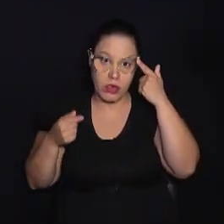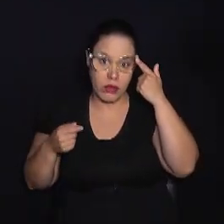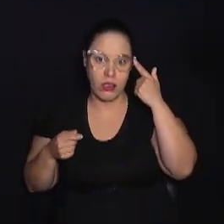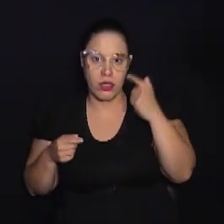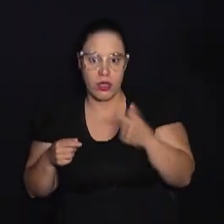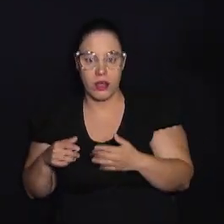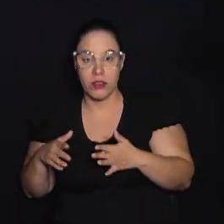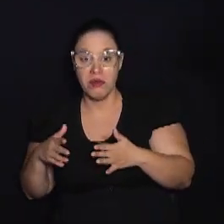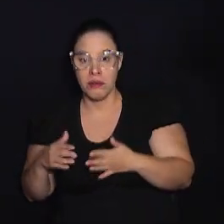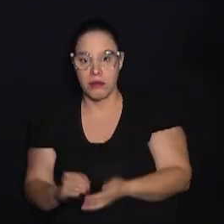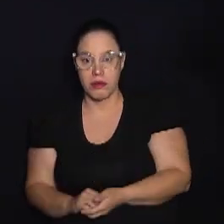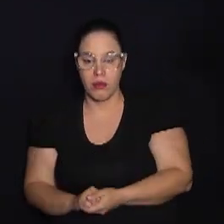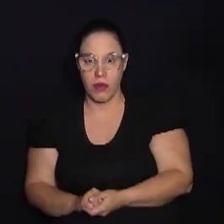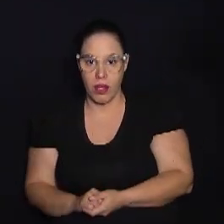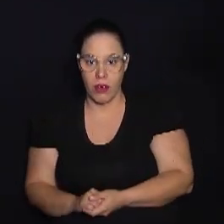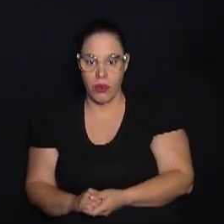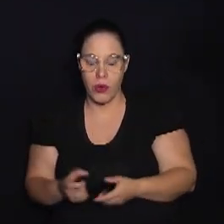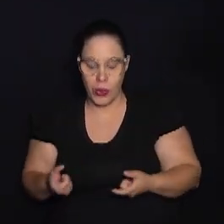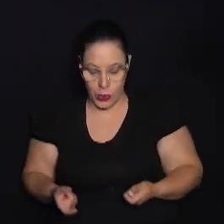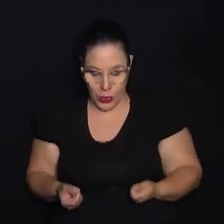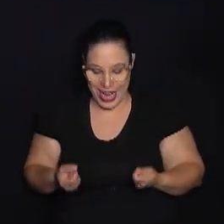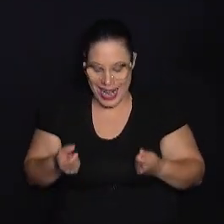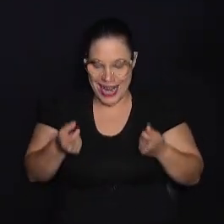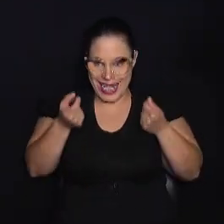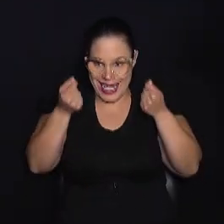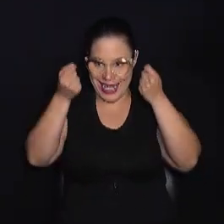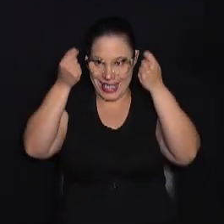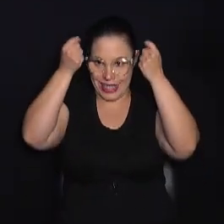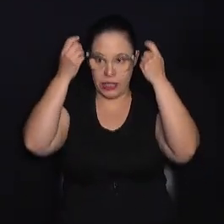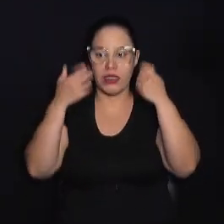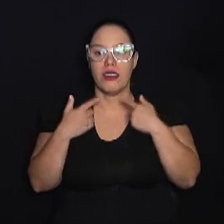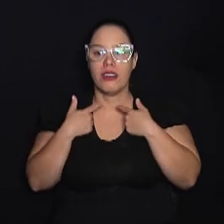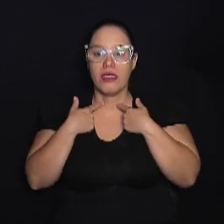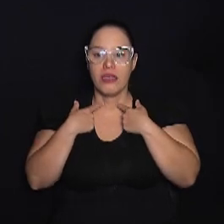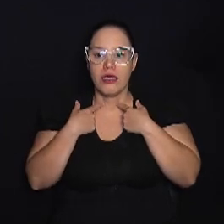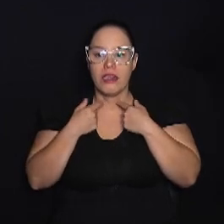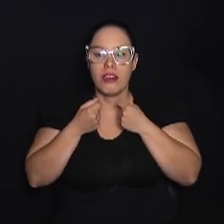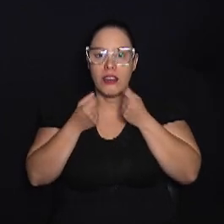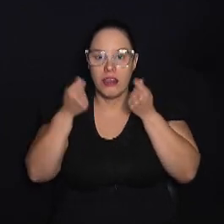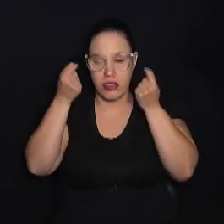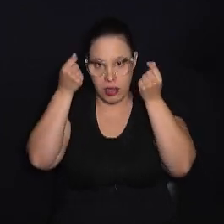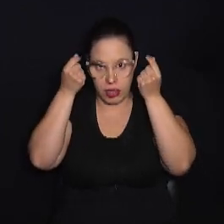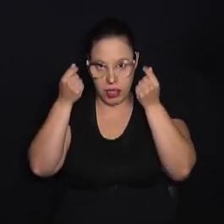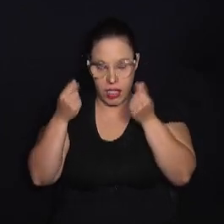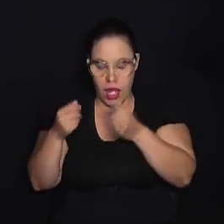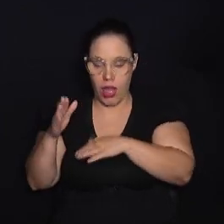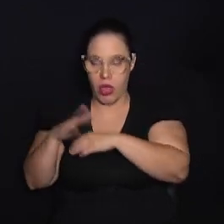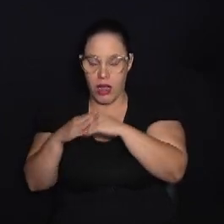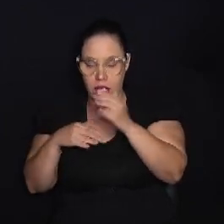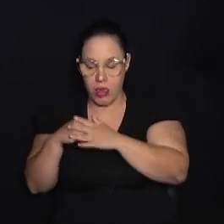Quando a gente fala em câncer de cabeça e pescoço, a gente tem que lembrar que é um tratamento que a gente chama multidisciplinar.